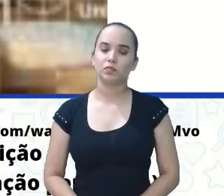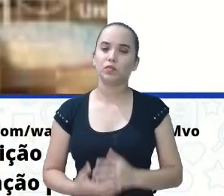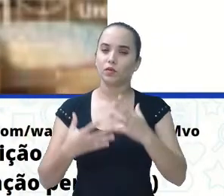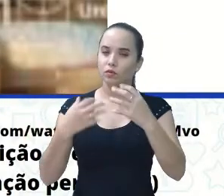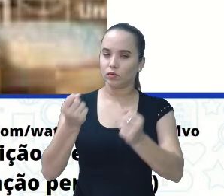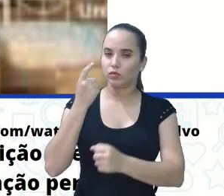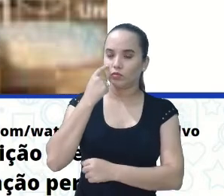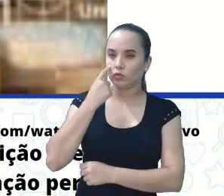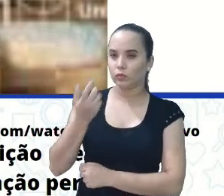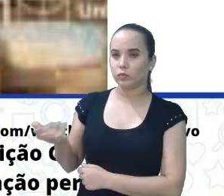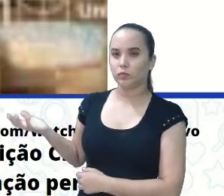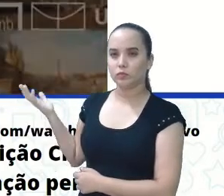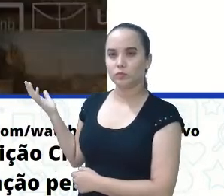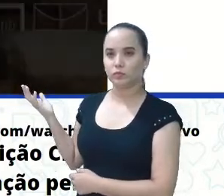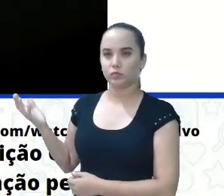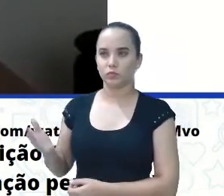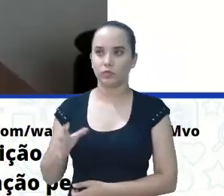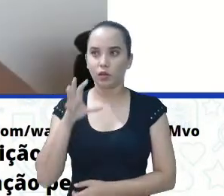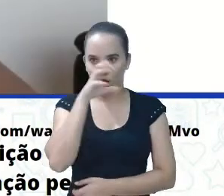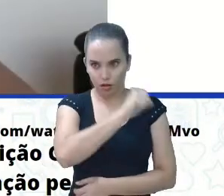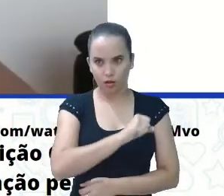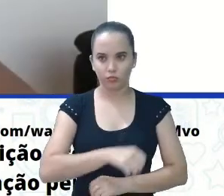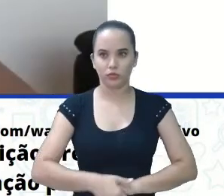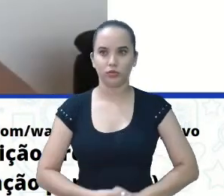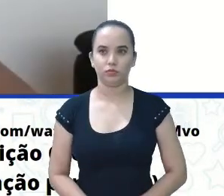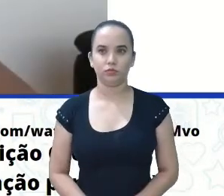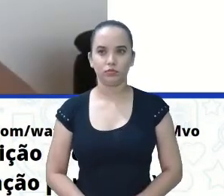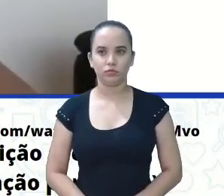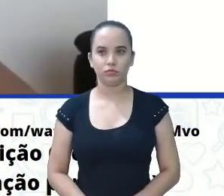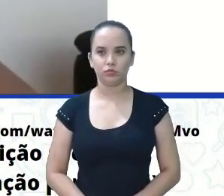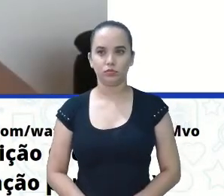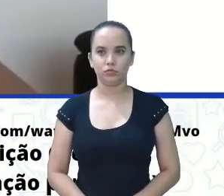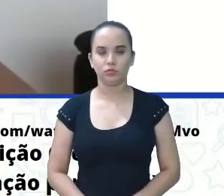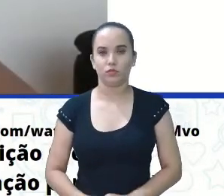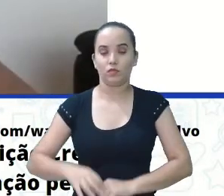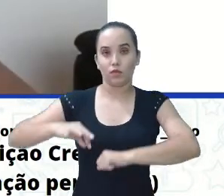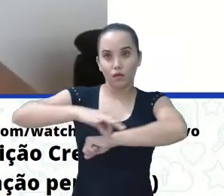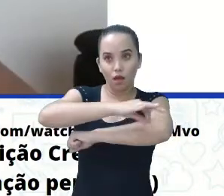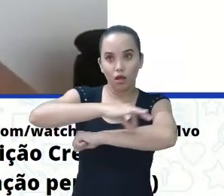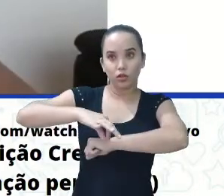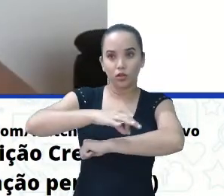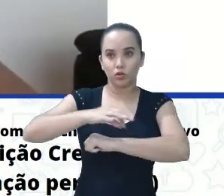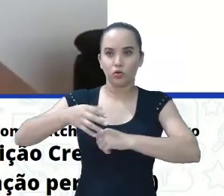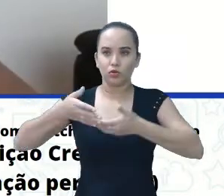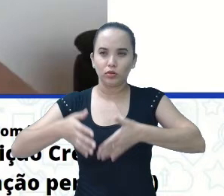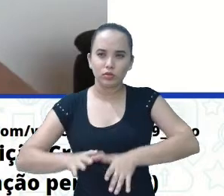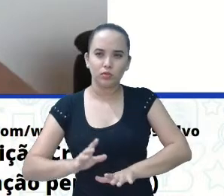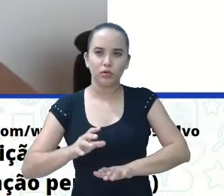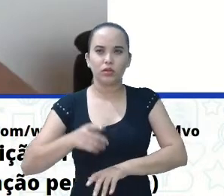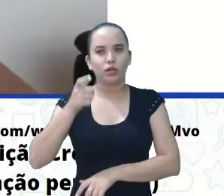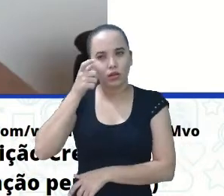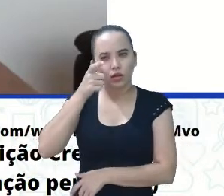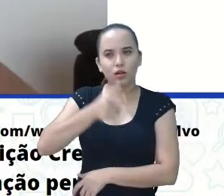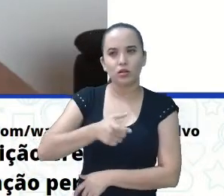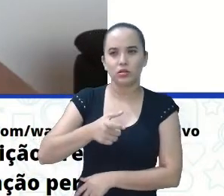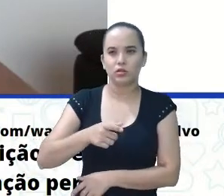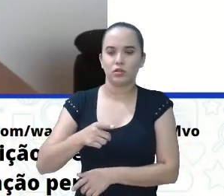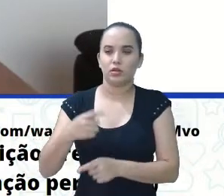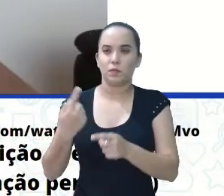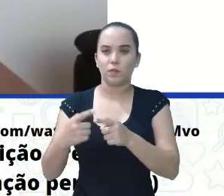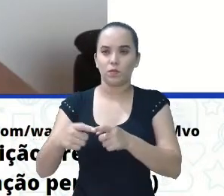Vamos dar uma olhadinha aqui? Bem rápido. A arquitetura do Renascimento é humanista na medida em que